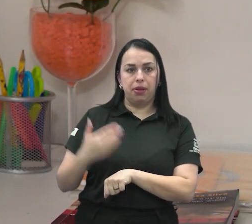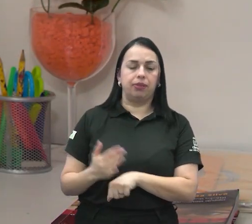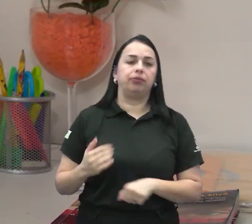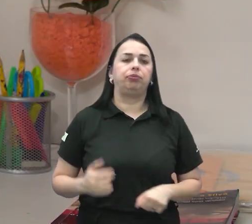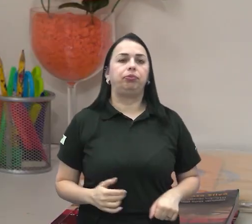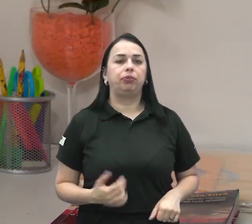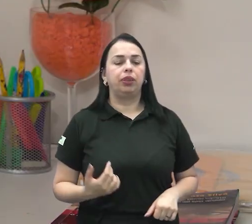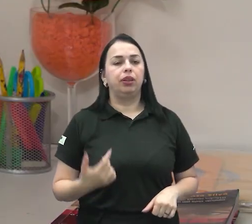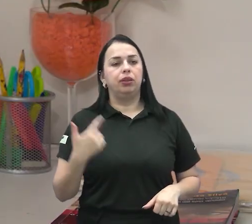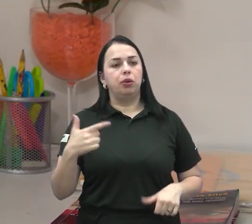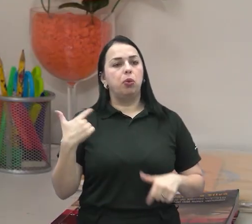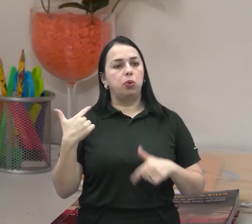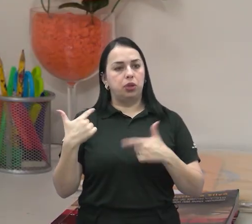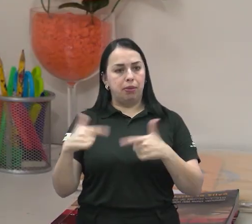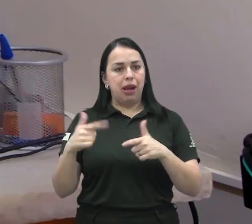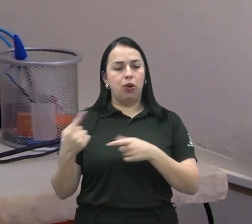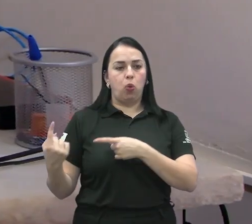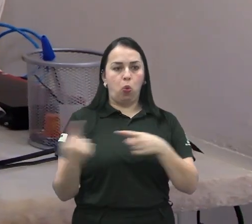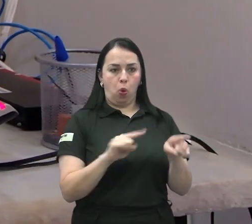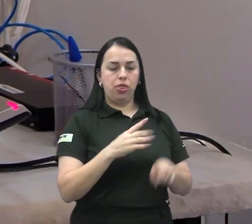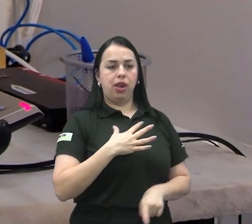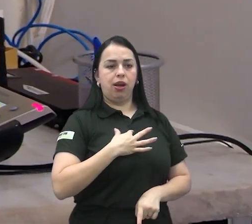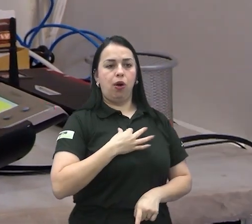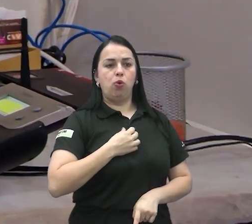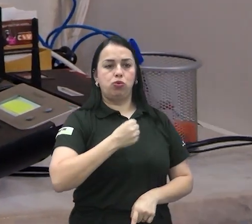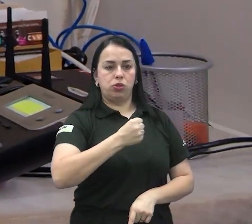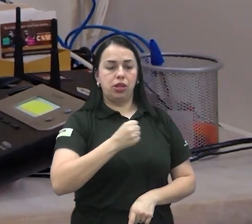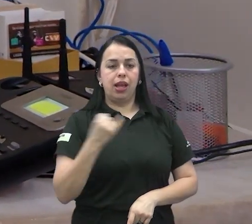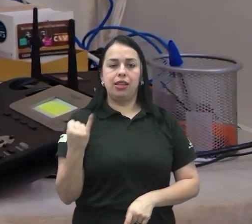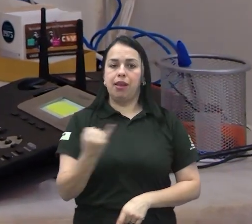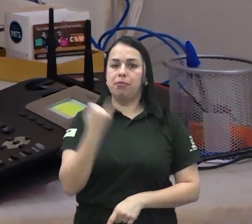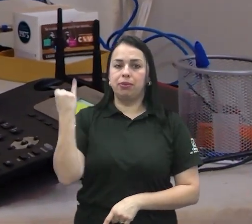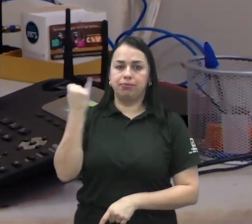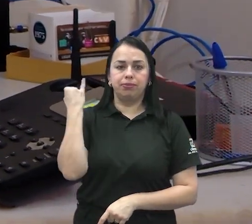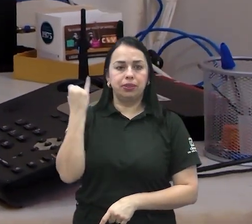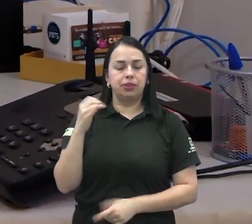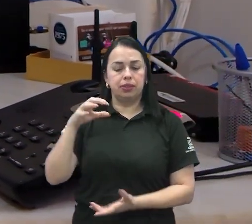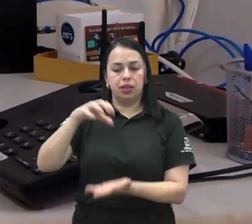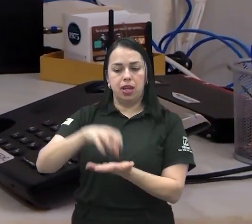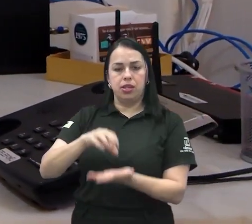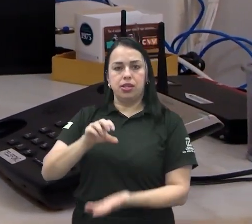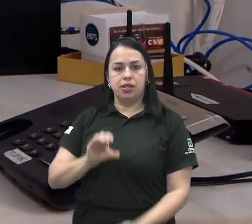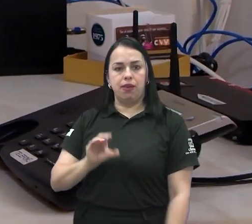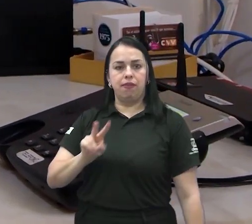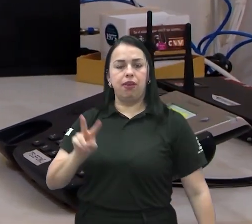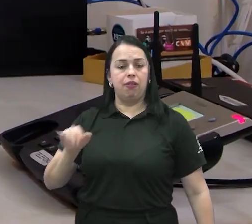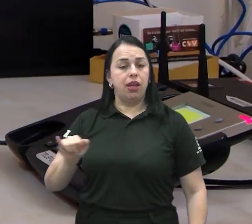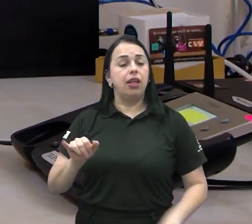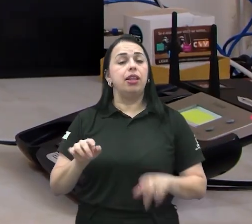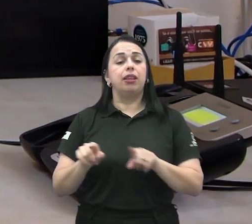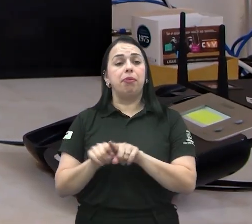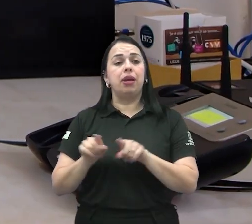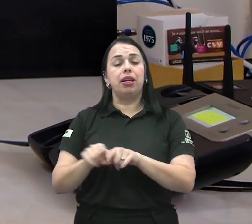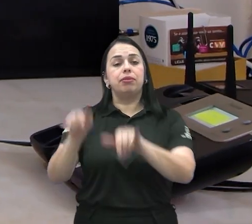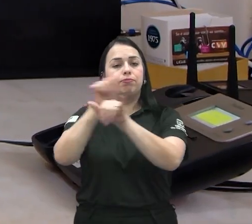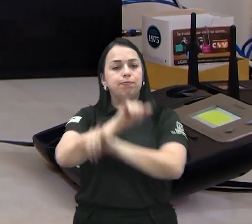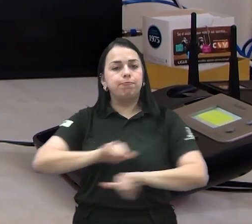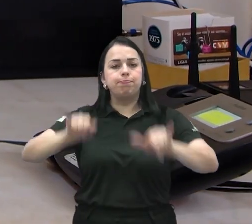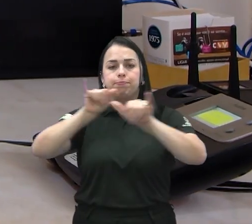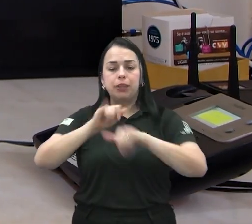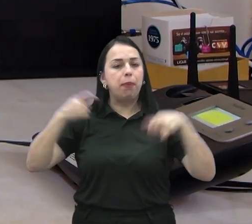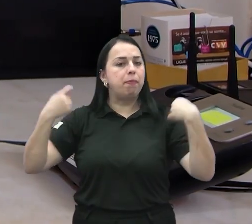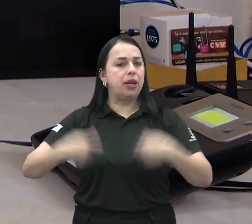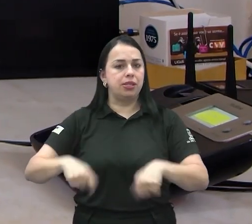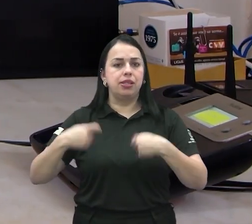por treinamento para tudo isso. O trabalho de prevenção ao suicídio é fundamental. E assim como é o serviço do CVV,